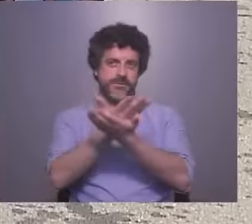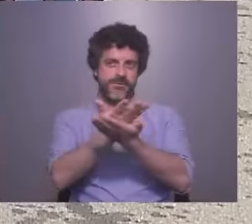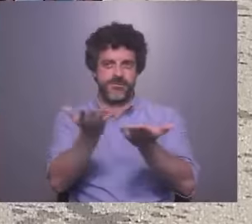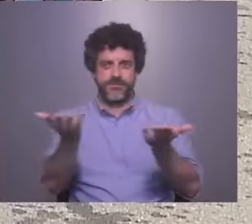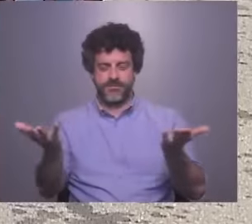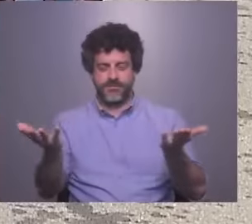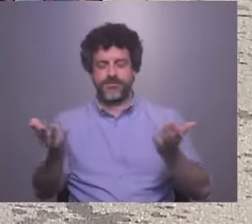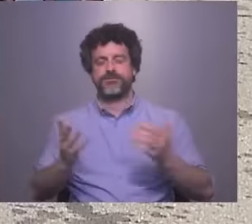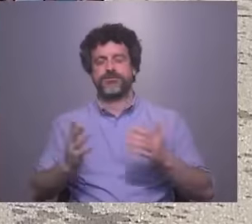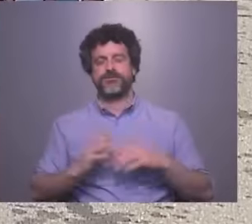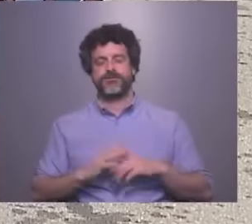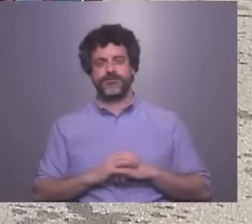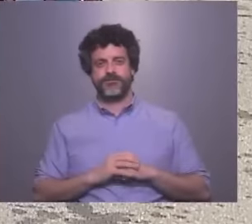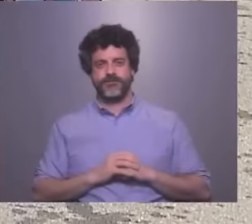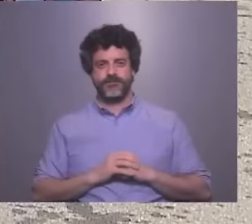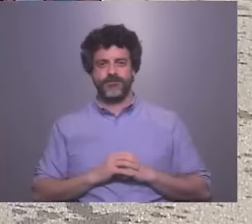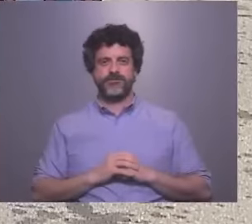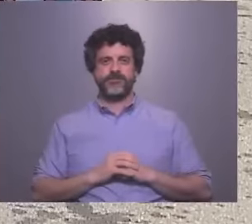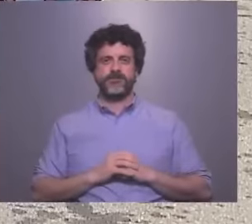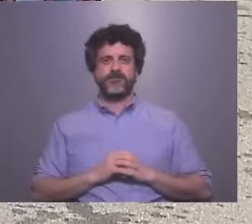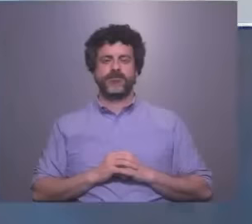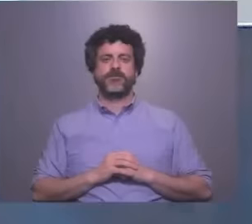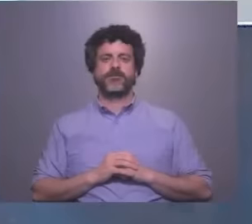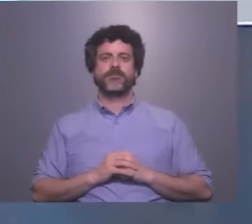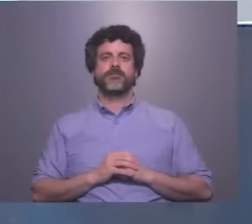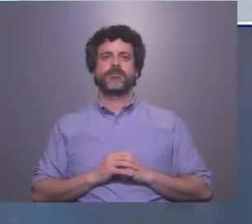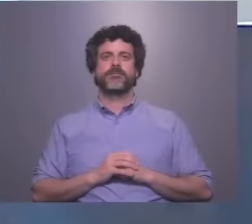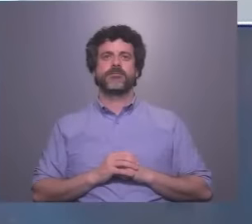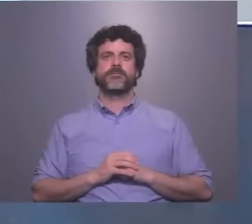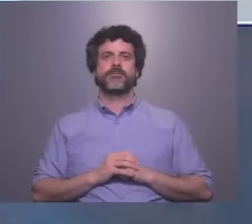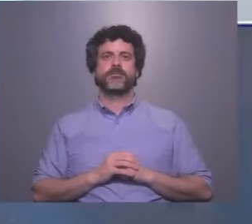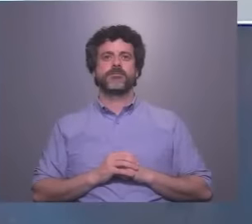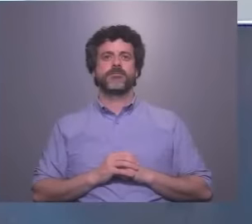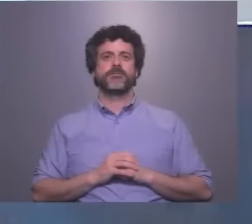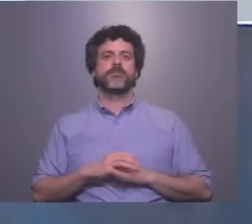Demos graças ao Senhor nosso Deus.